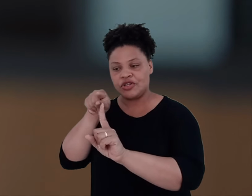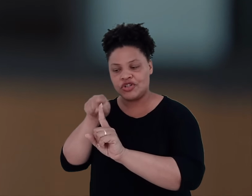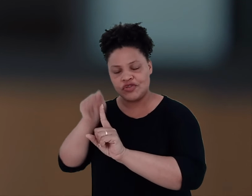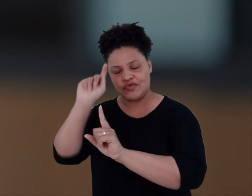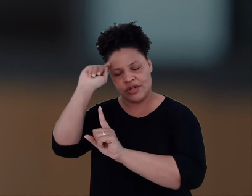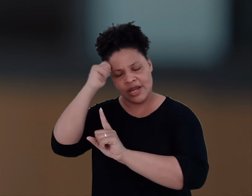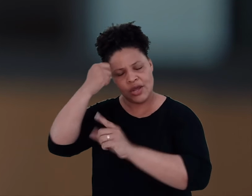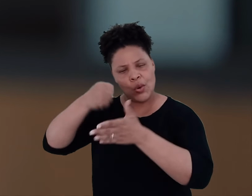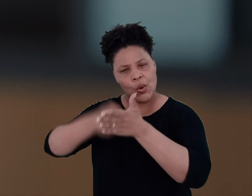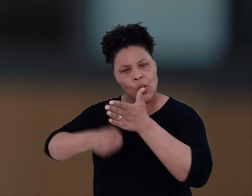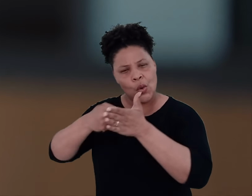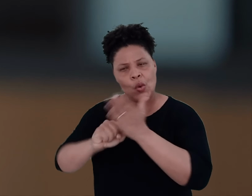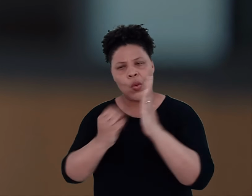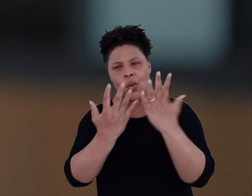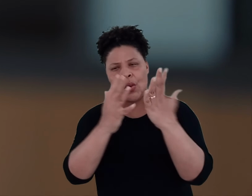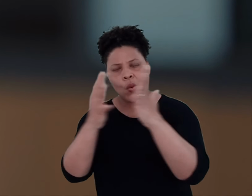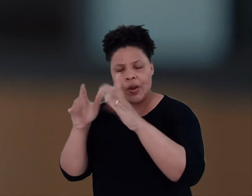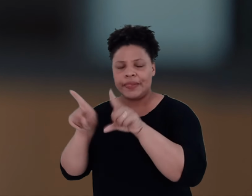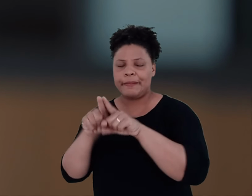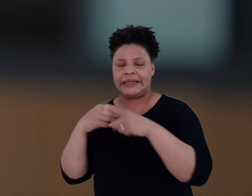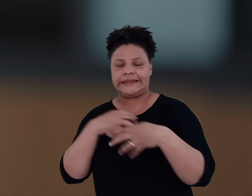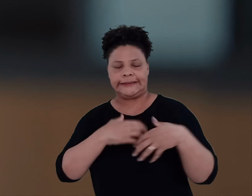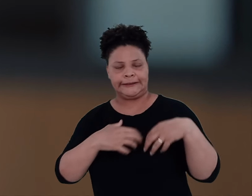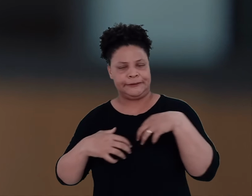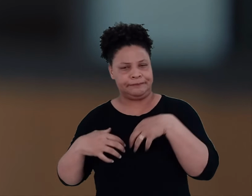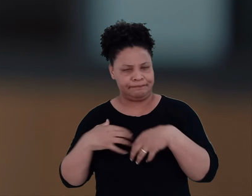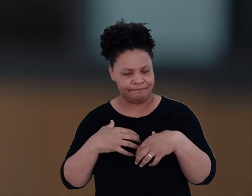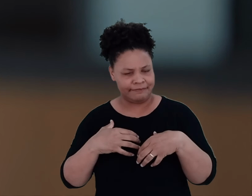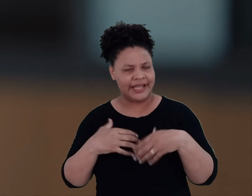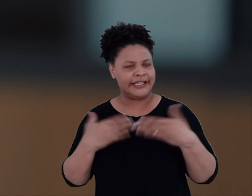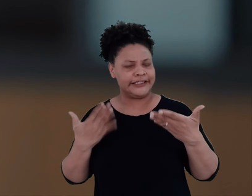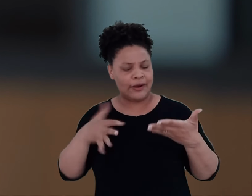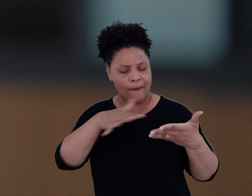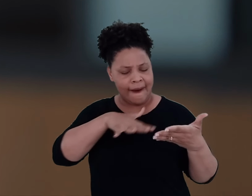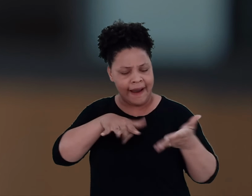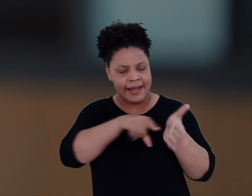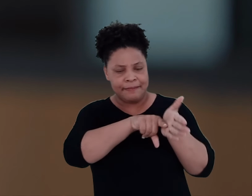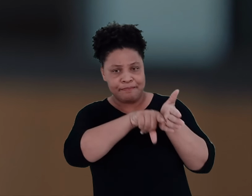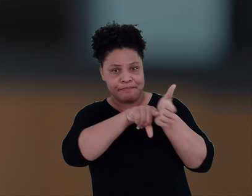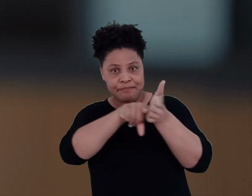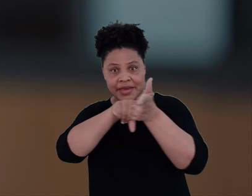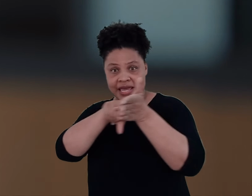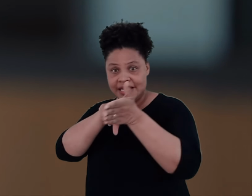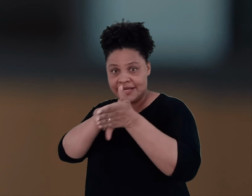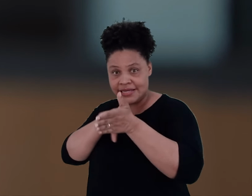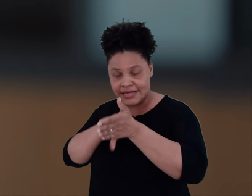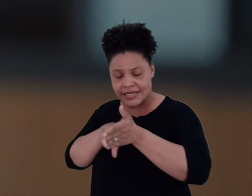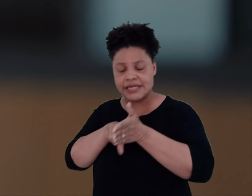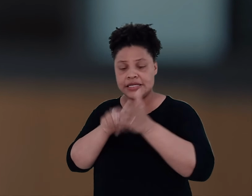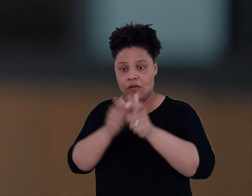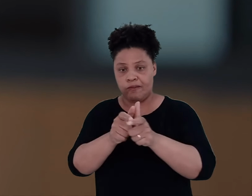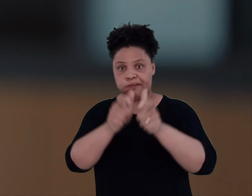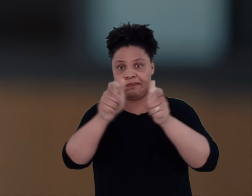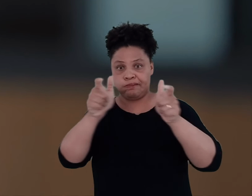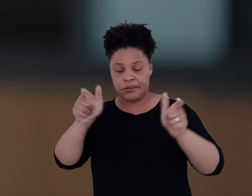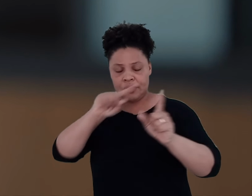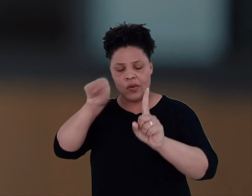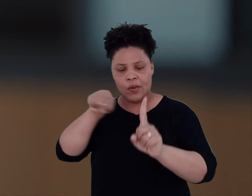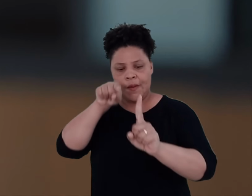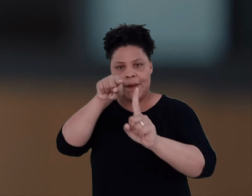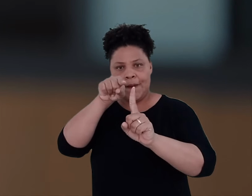suas lutas, glórias e agonias. Há um campo de estudo muito fértil sobre essa produção da imprensa negra que coloca em contato